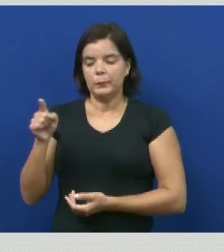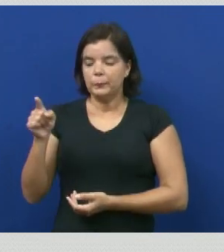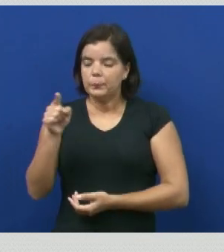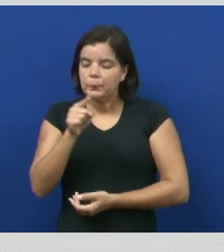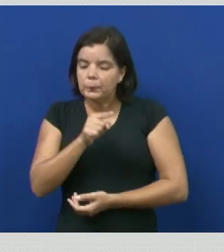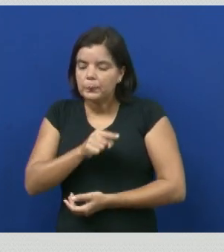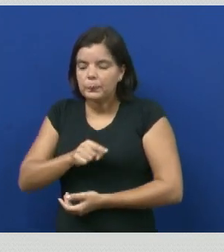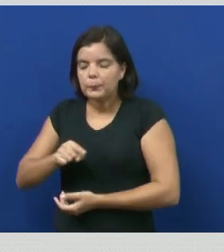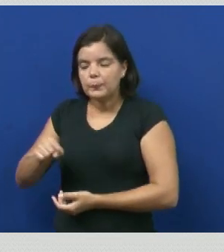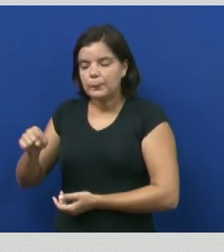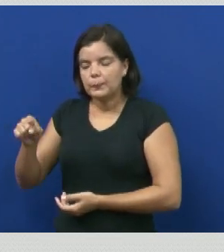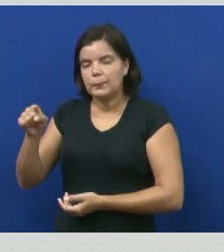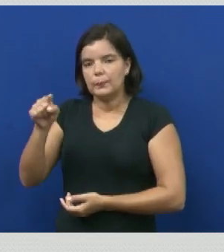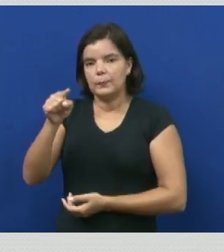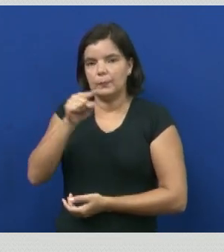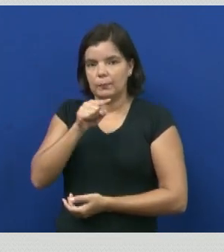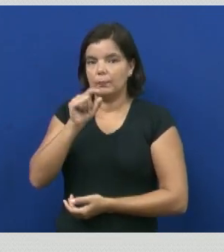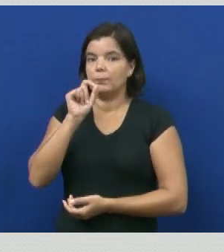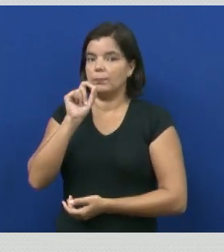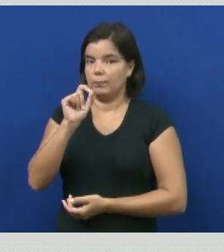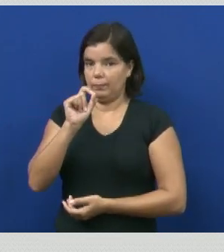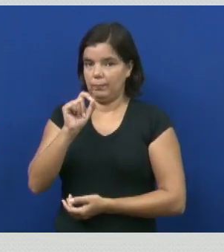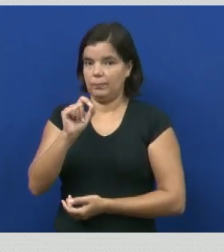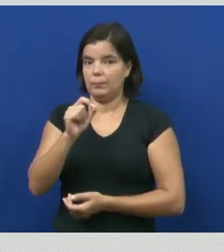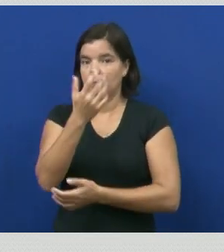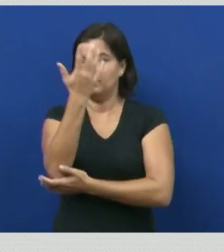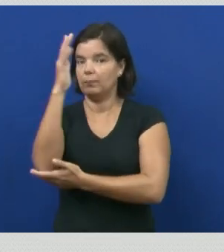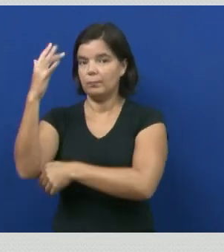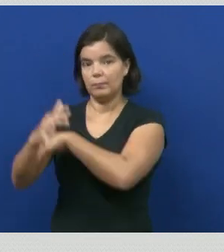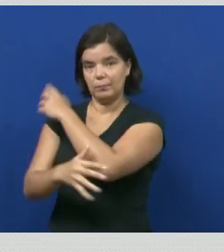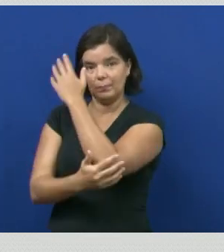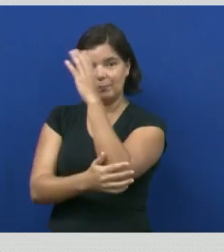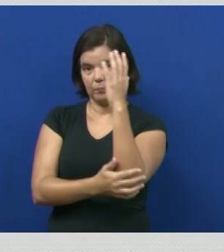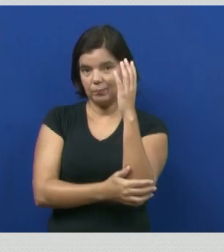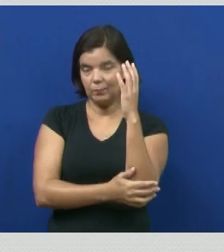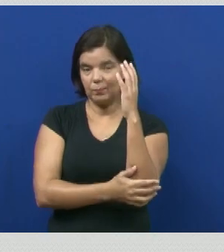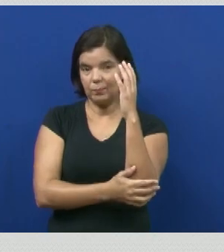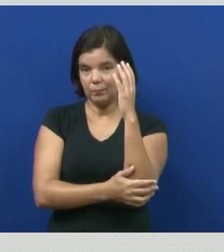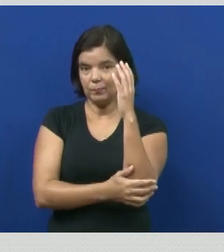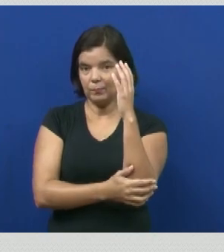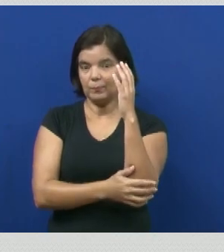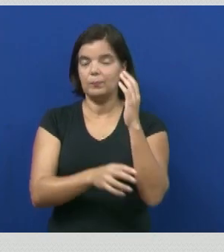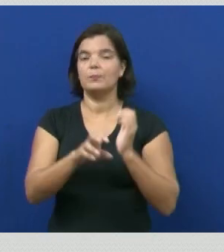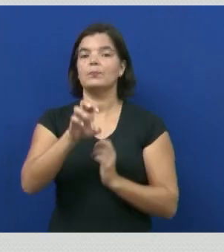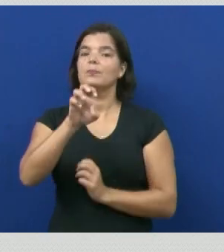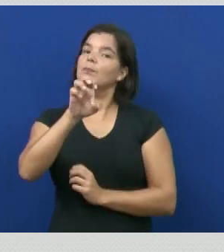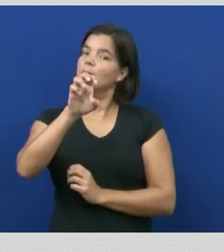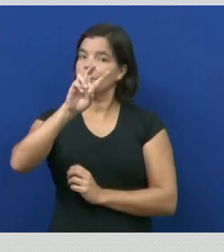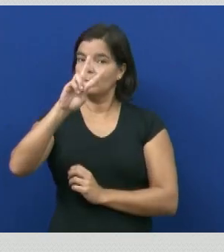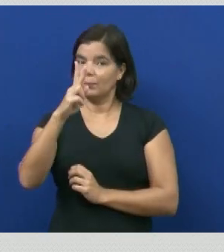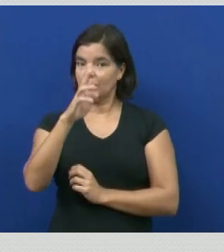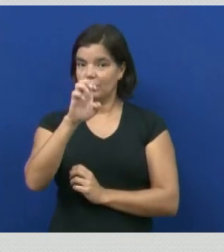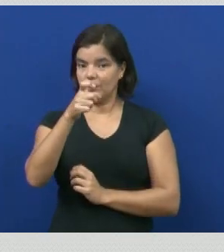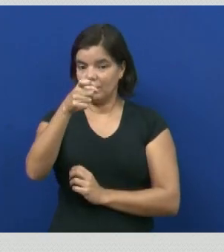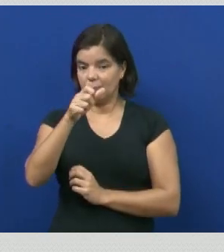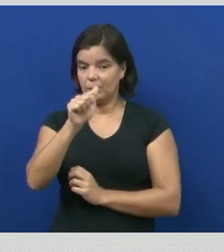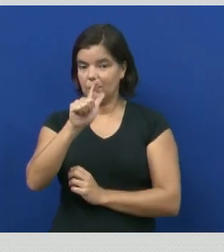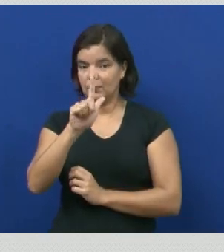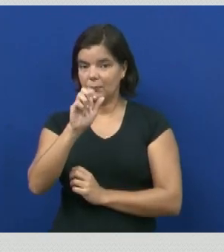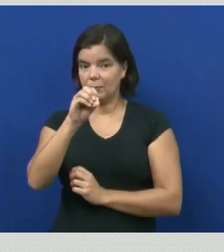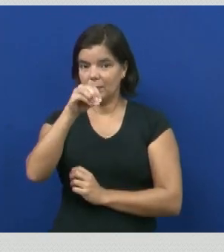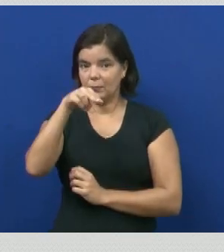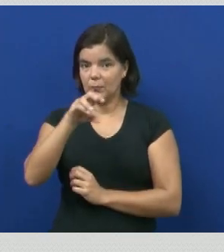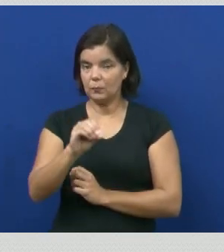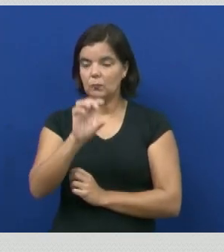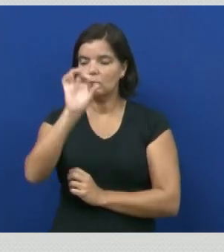Outra forma que nós vemos na ciência, ou seja, na natureza, é sobre o hexágono. Nas colmeias, ou